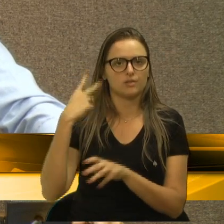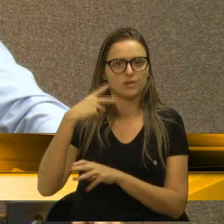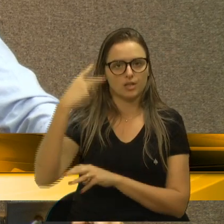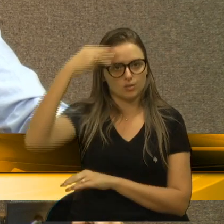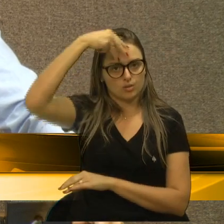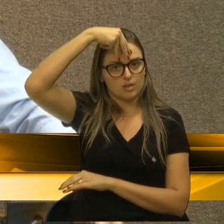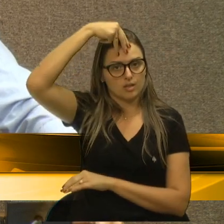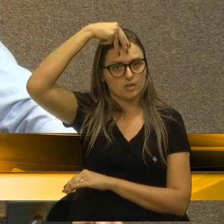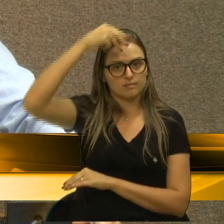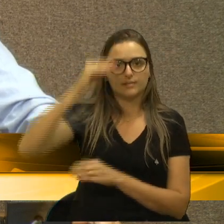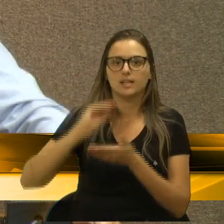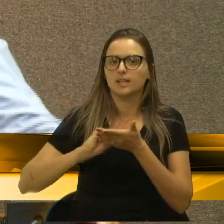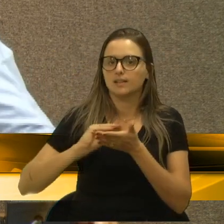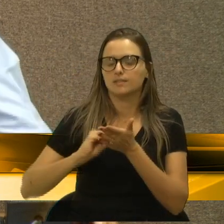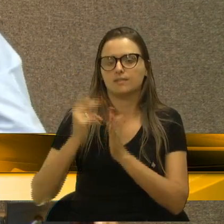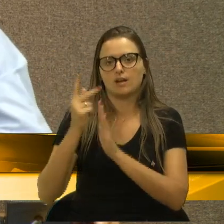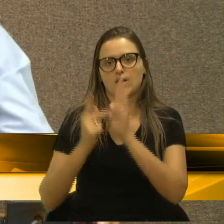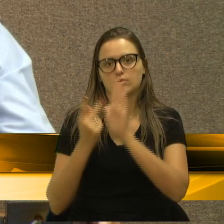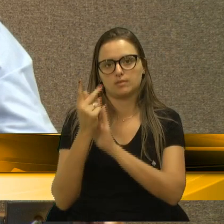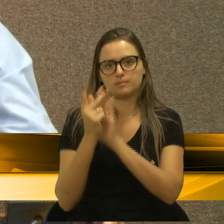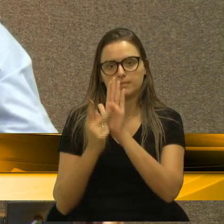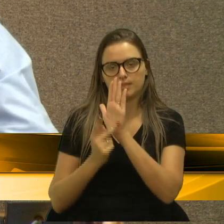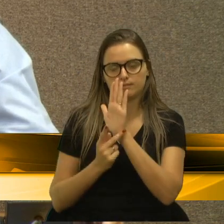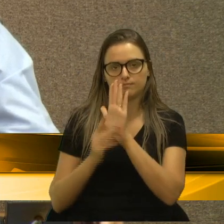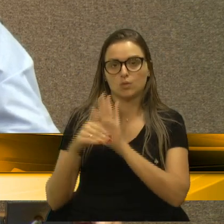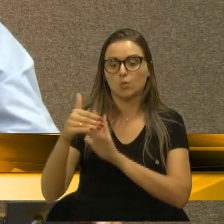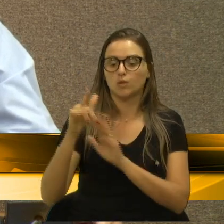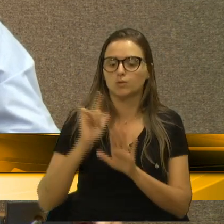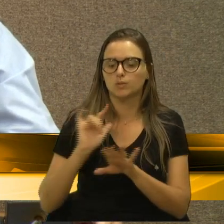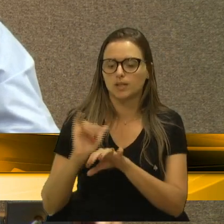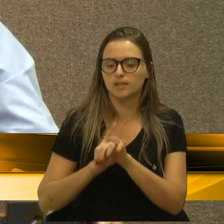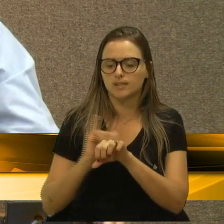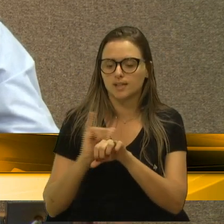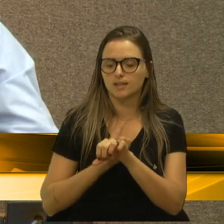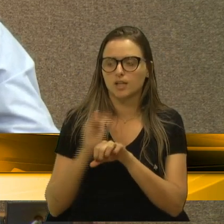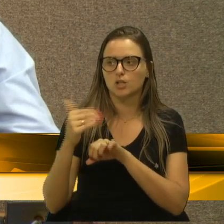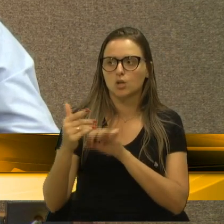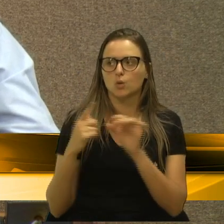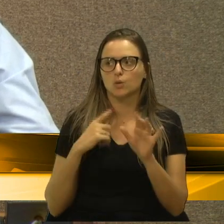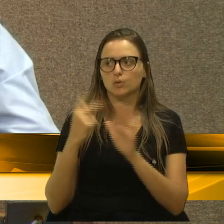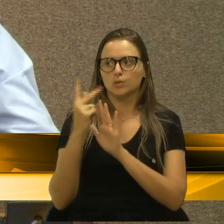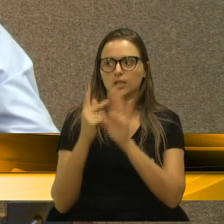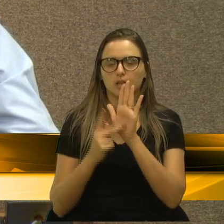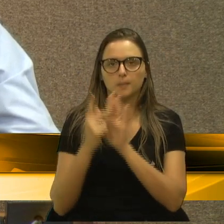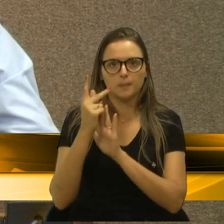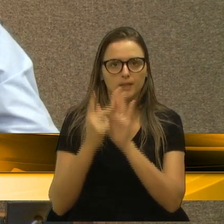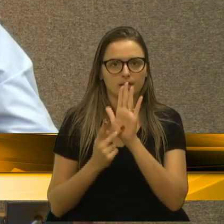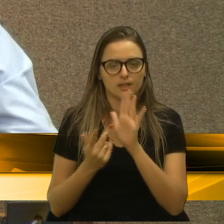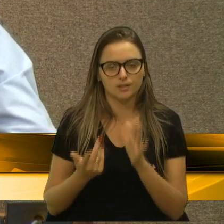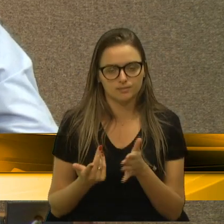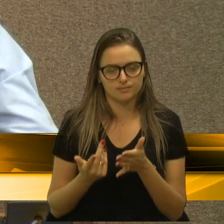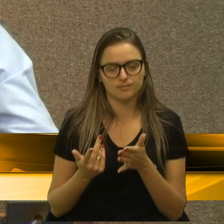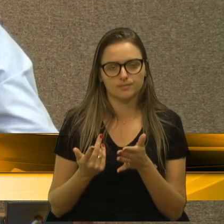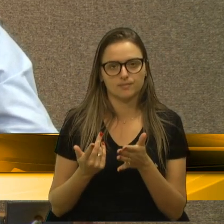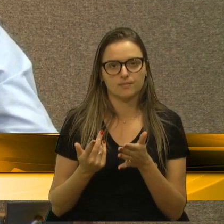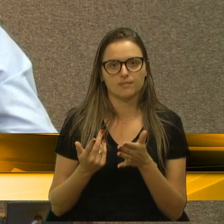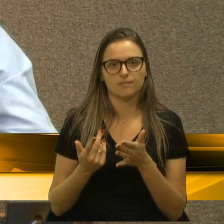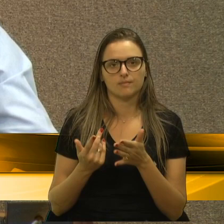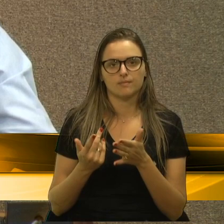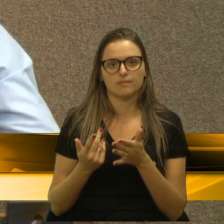de planejamento. Quando se há um planejamento estratégico, em menção de